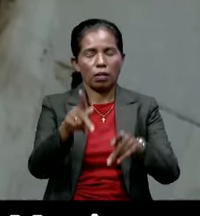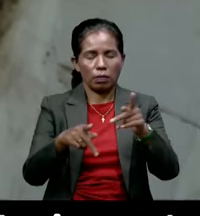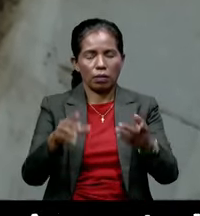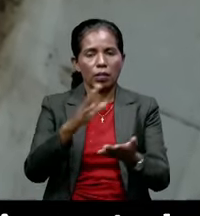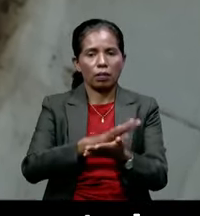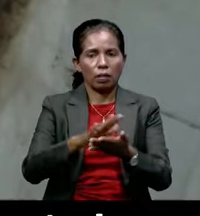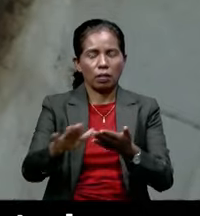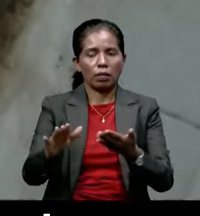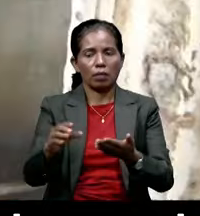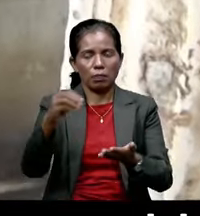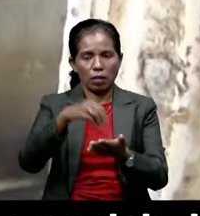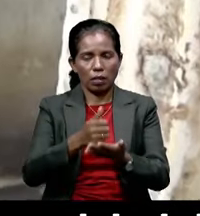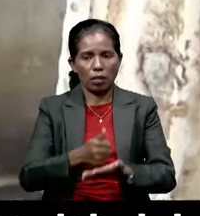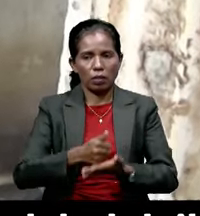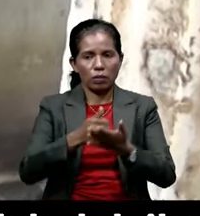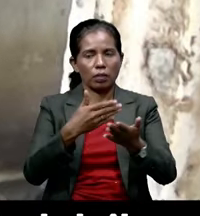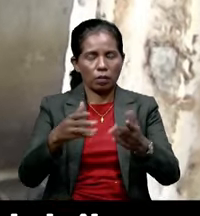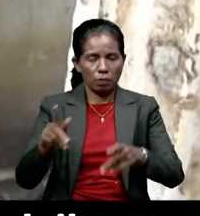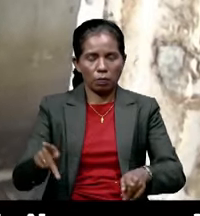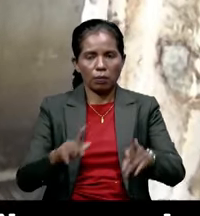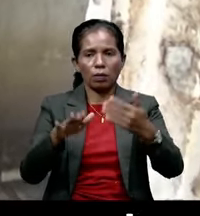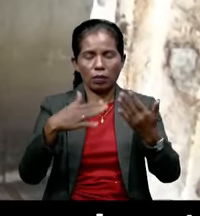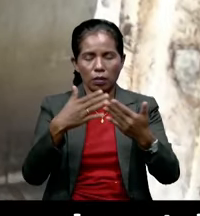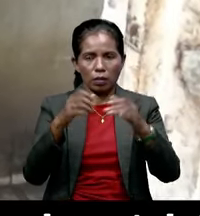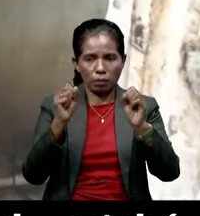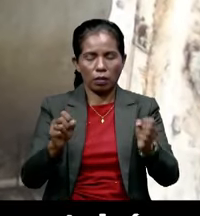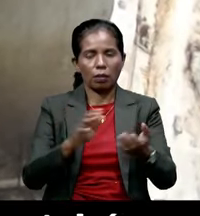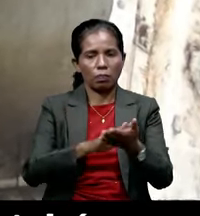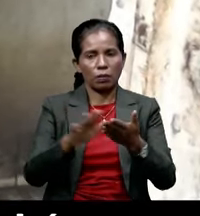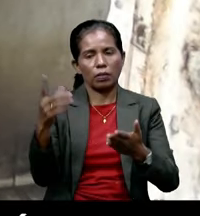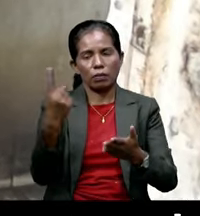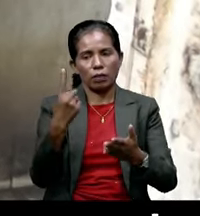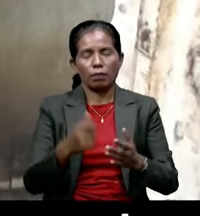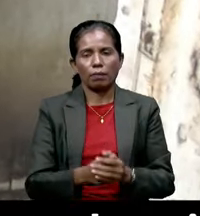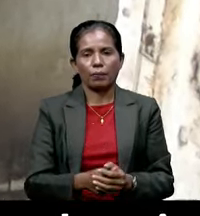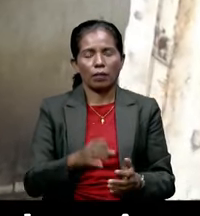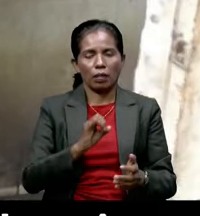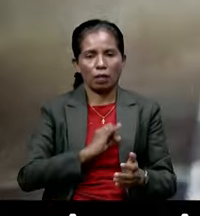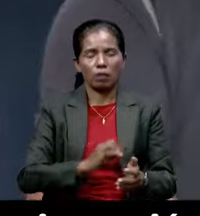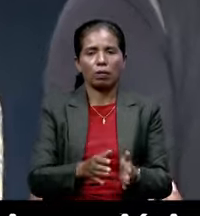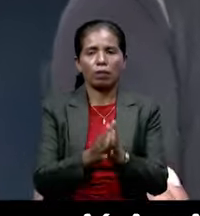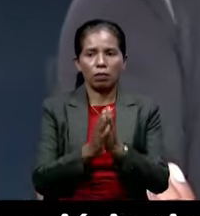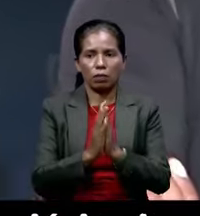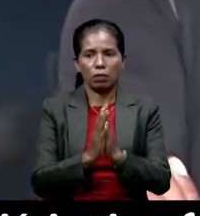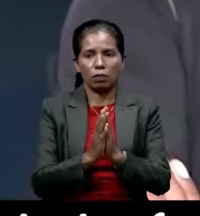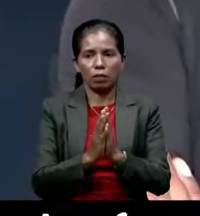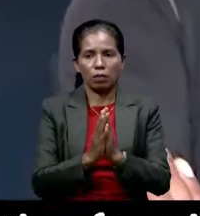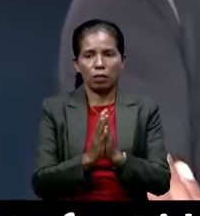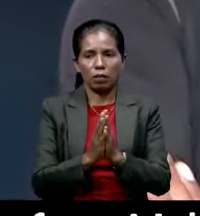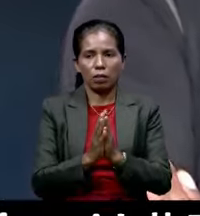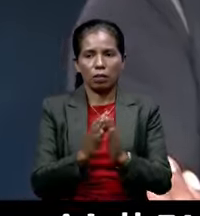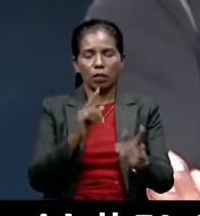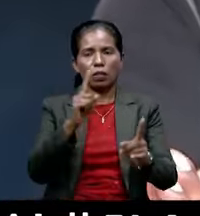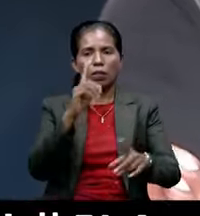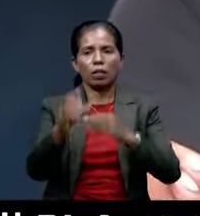refere, hodi bele taumata amba facilidade pública sira, nune bele higiene na fatin. Hala kara kumbusu ohin kulia